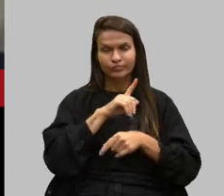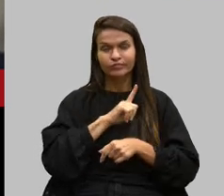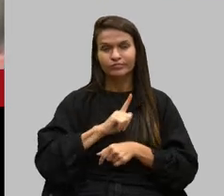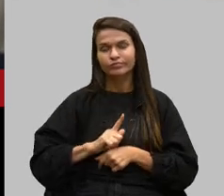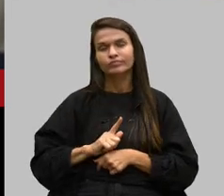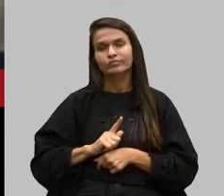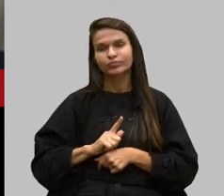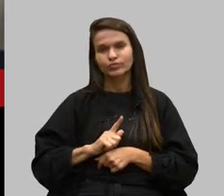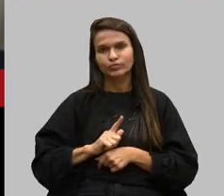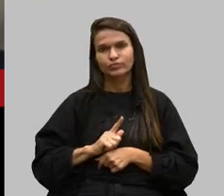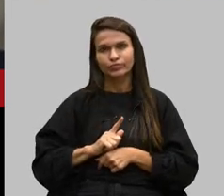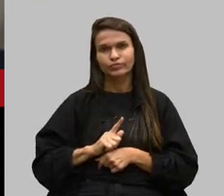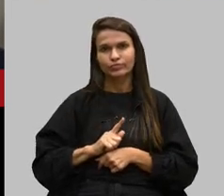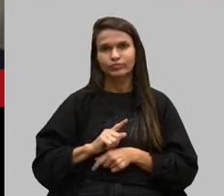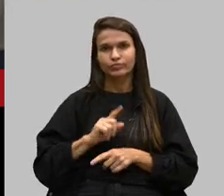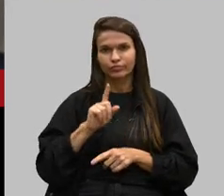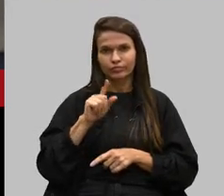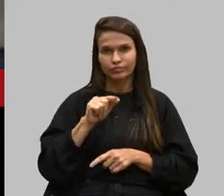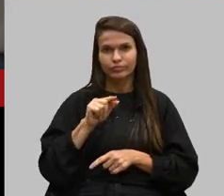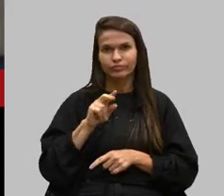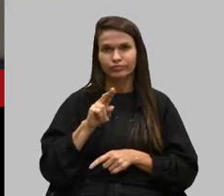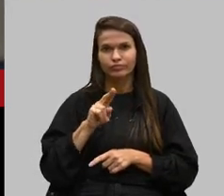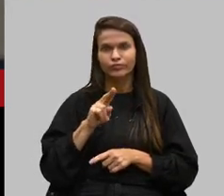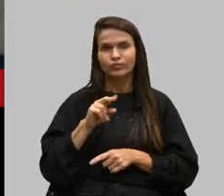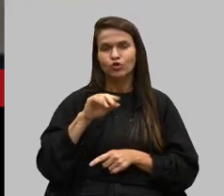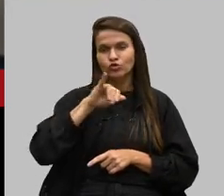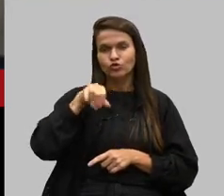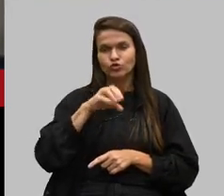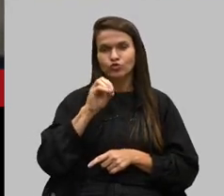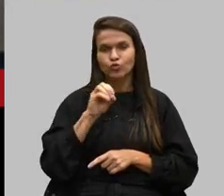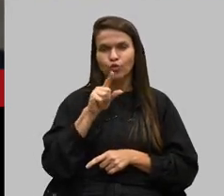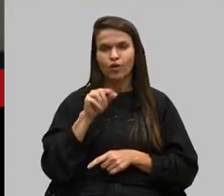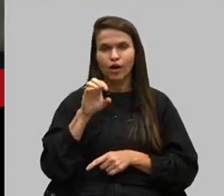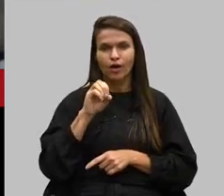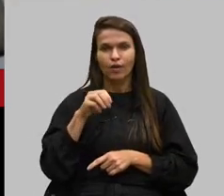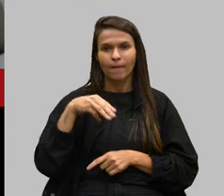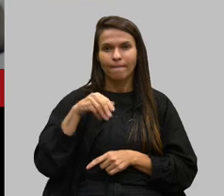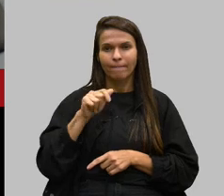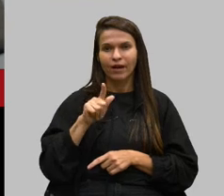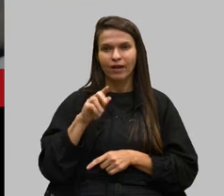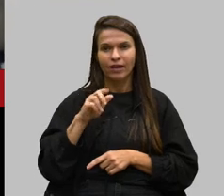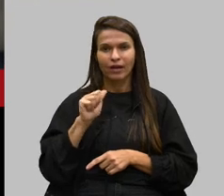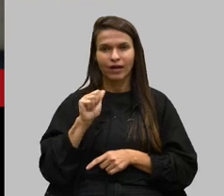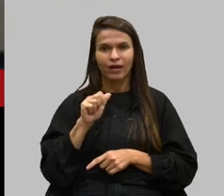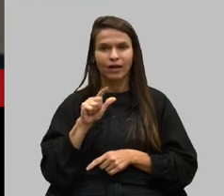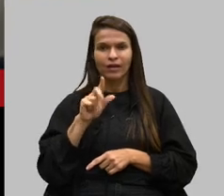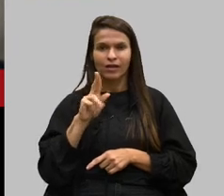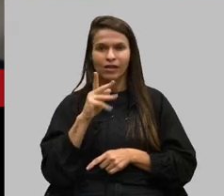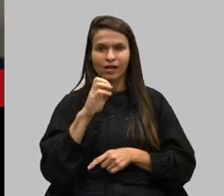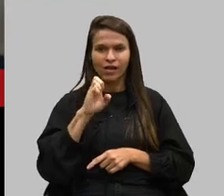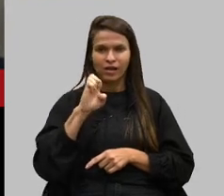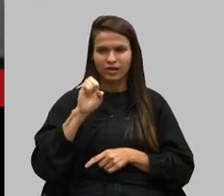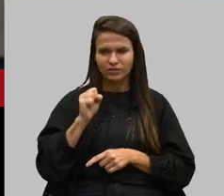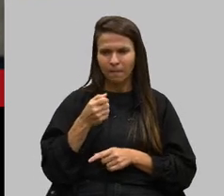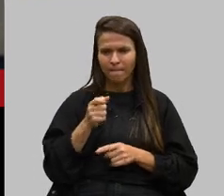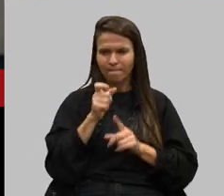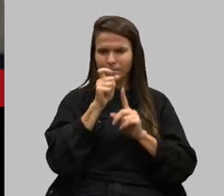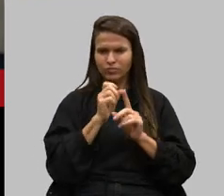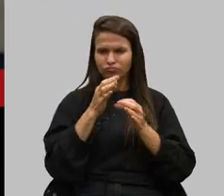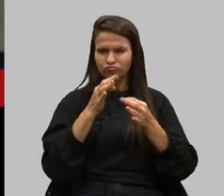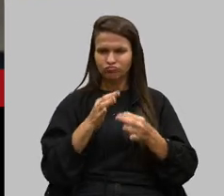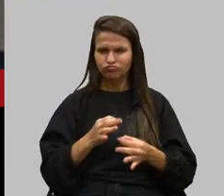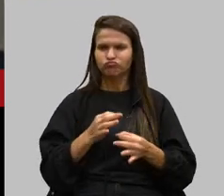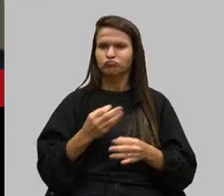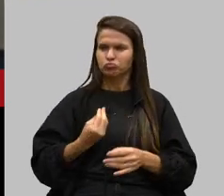um as o João Magalhães é um rapaz extremamente correto sério de uma vida de